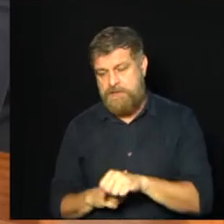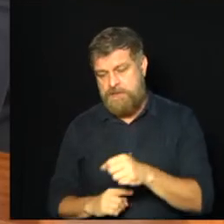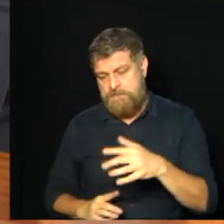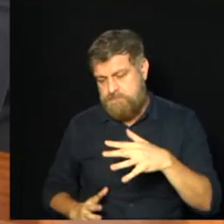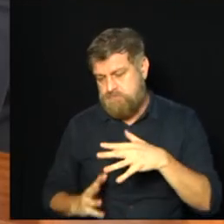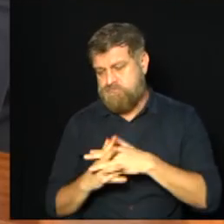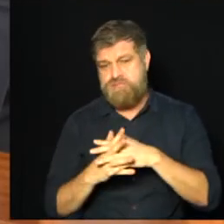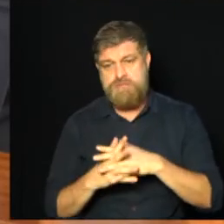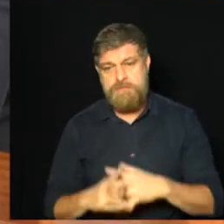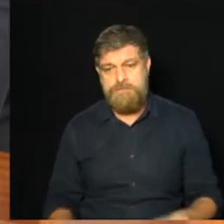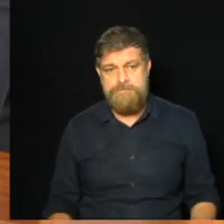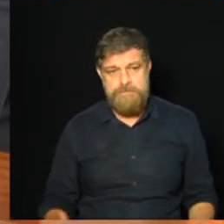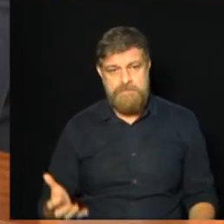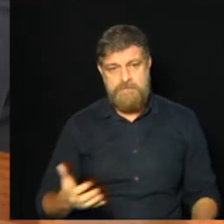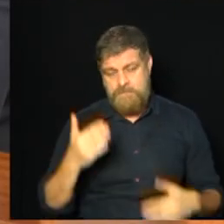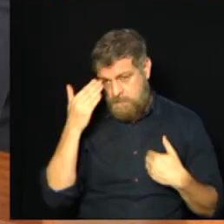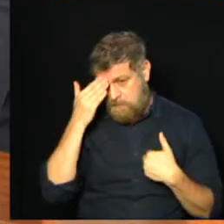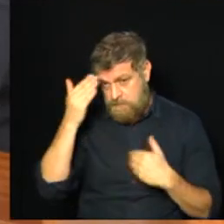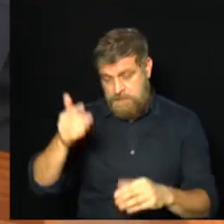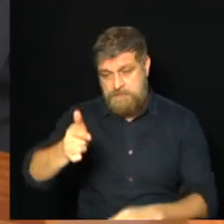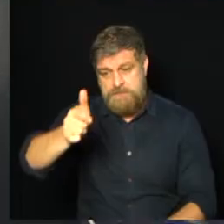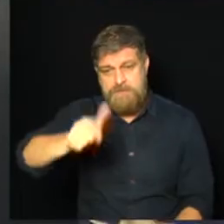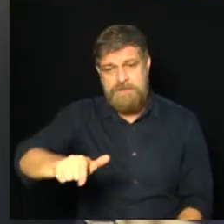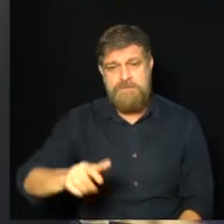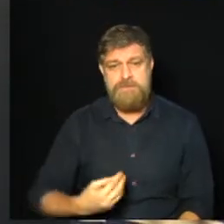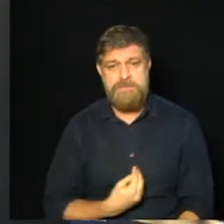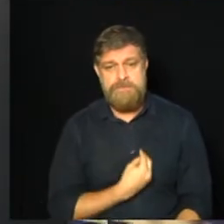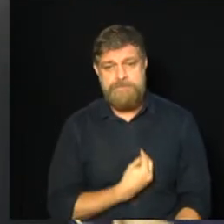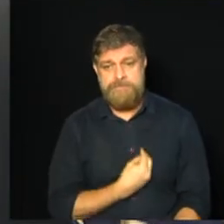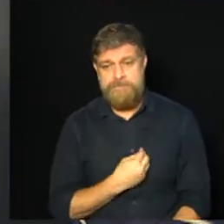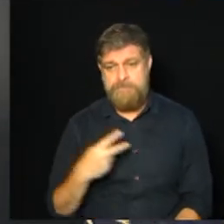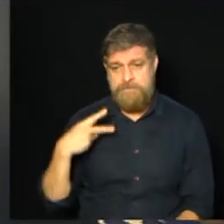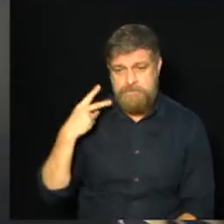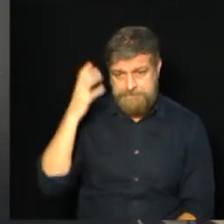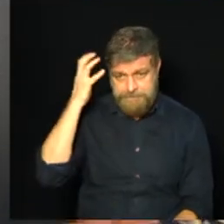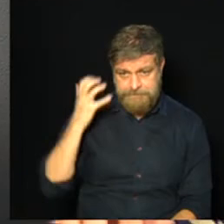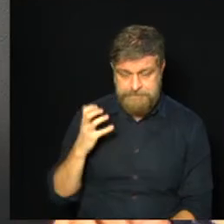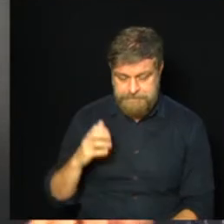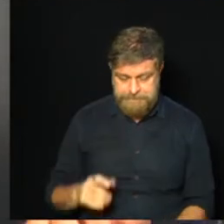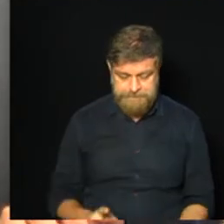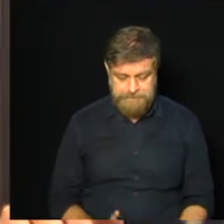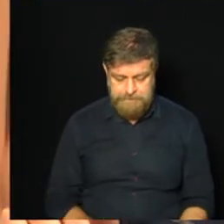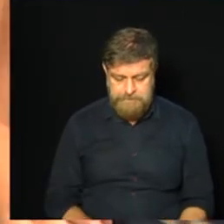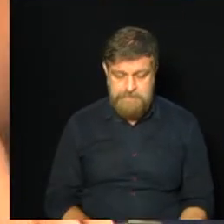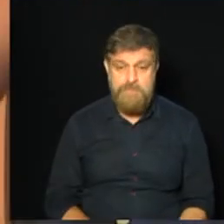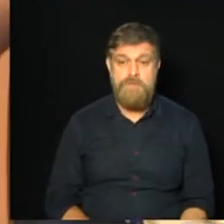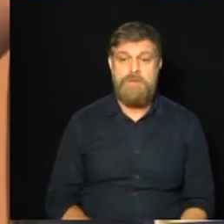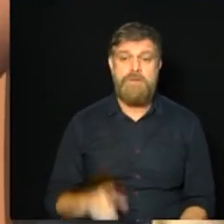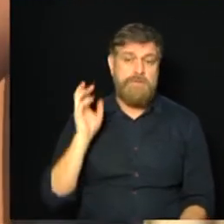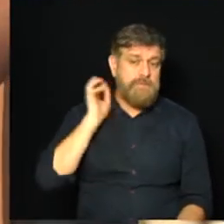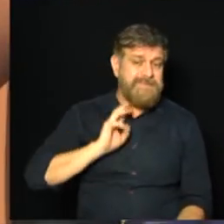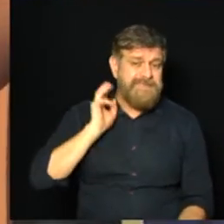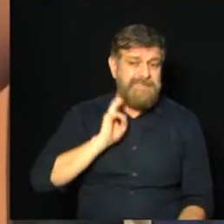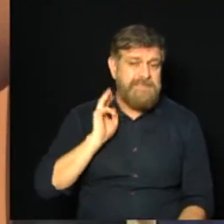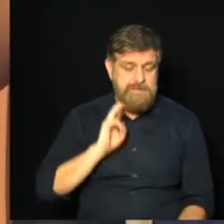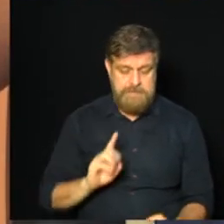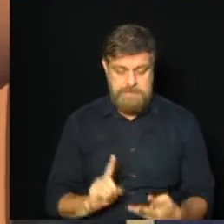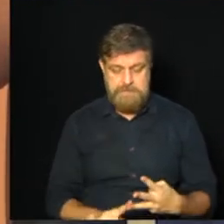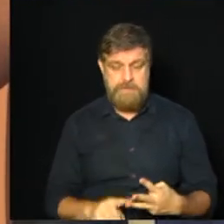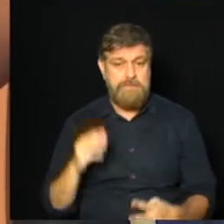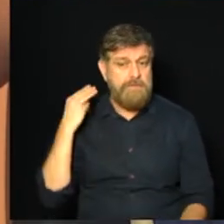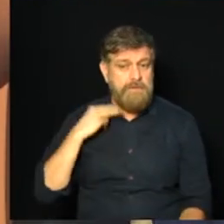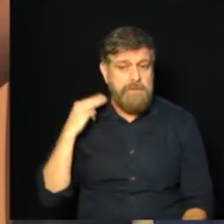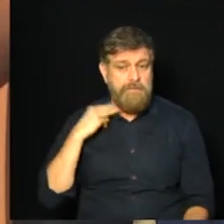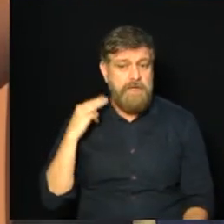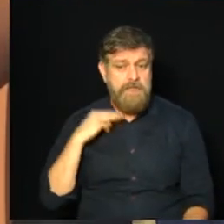Eu quero agradecer mais uma vez a presença da vereadora Guida Calisto, do vereador Cecílio Santos, da vereadora